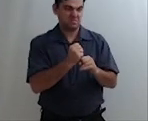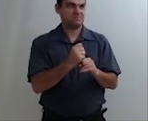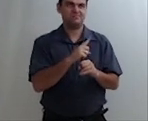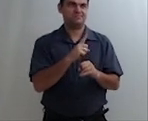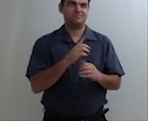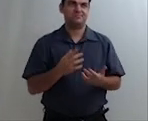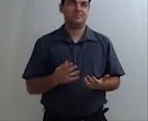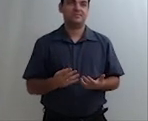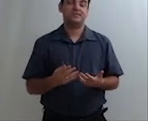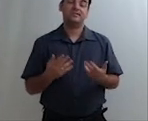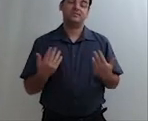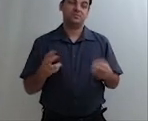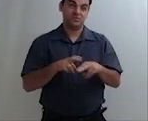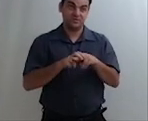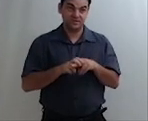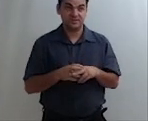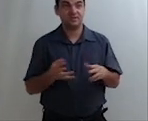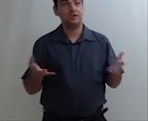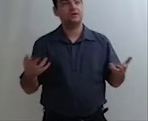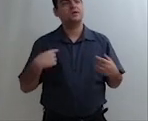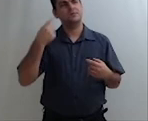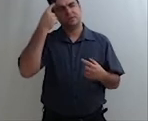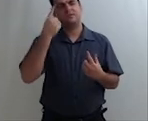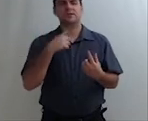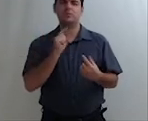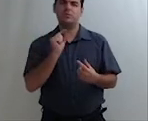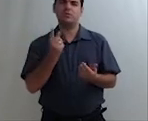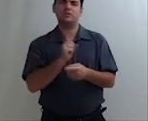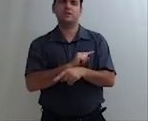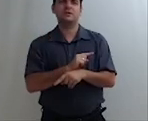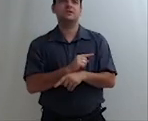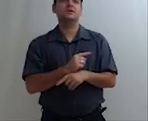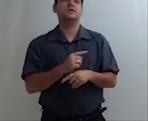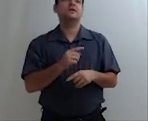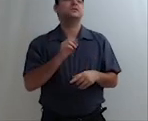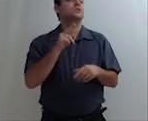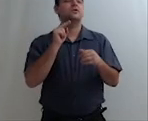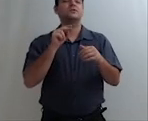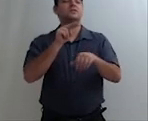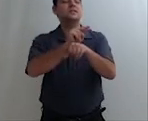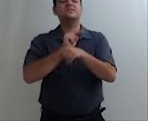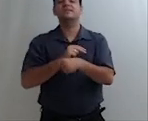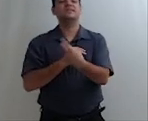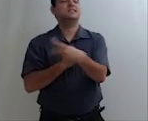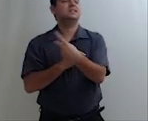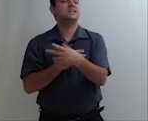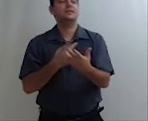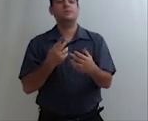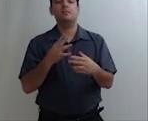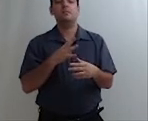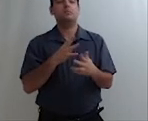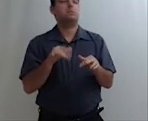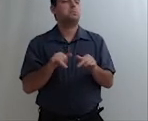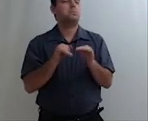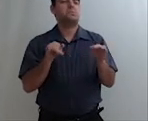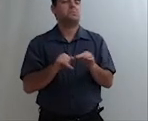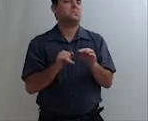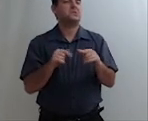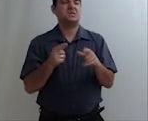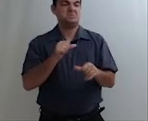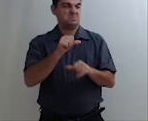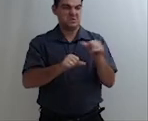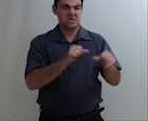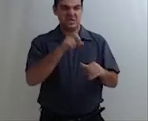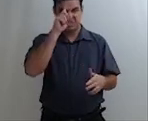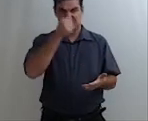assim sendo entendo que a contradição apontada configura mera retórica de defesa pois em nada influencia o resultado do julgamento que deixou bem claro os motivos